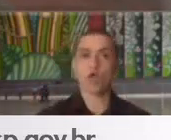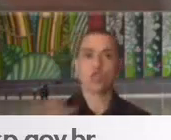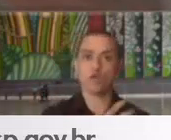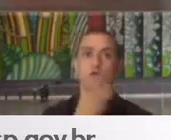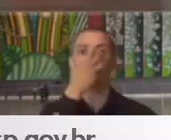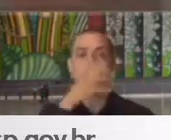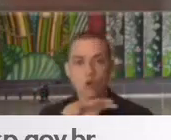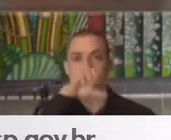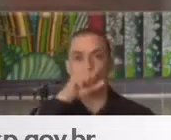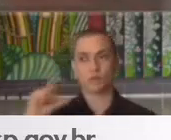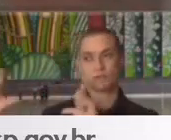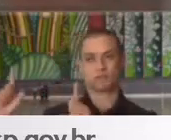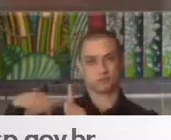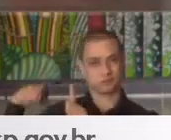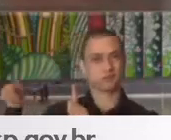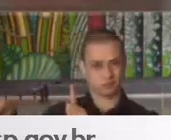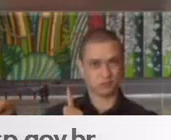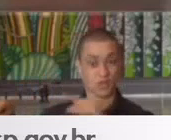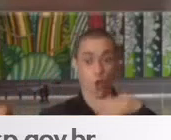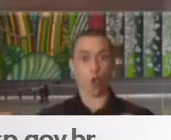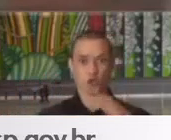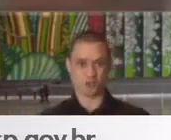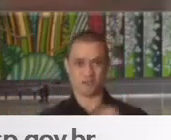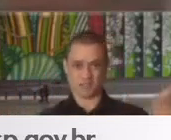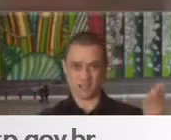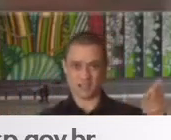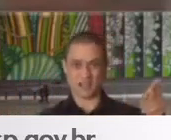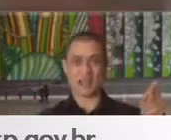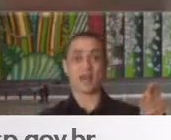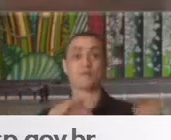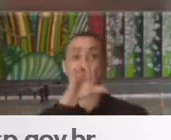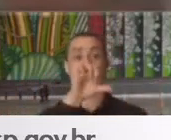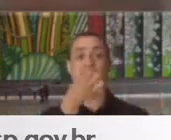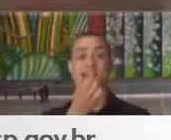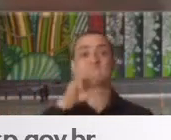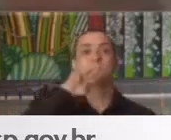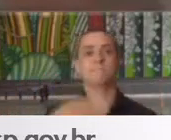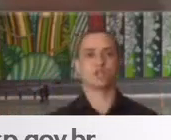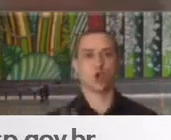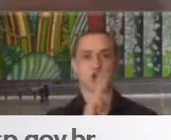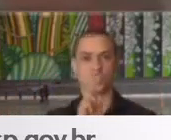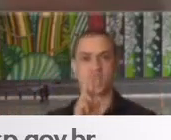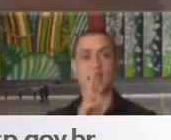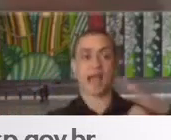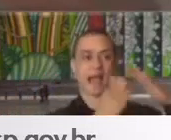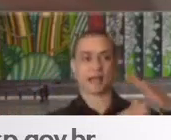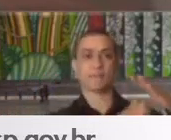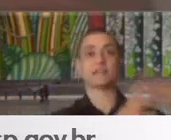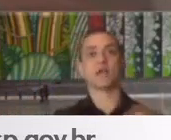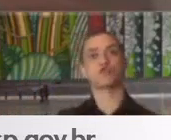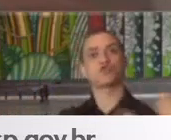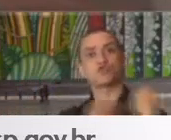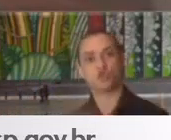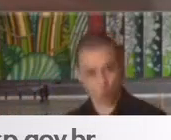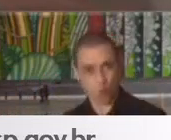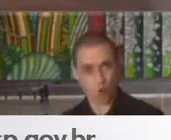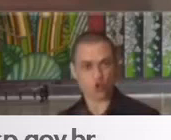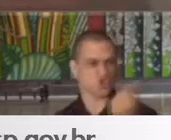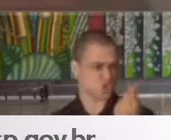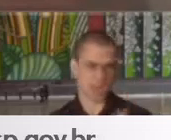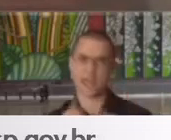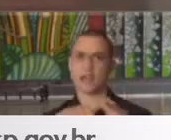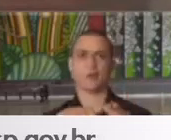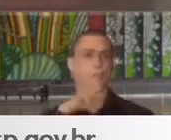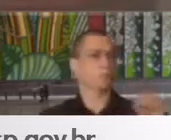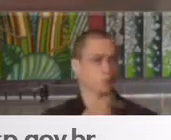respiradores e monitores, como fizemos hoje com R$96 milhões de doações em equipamentos e em dinheiro do setor